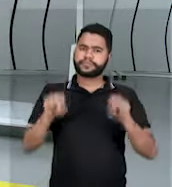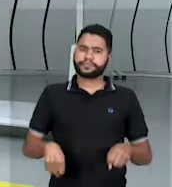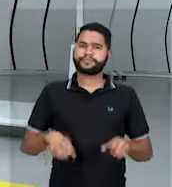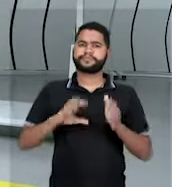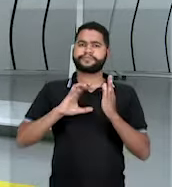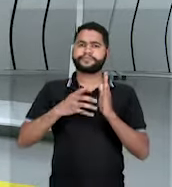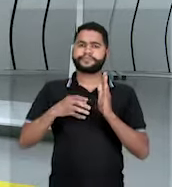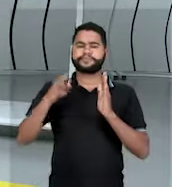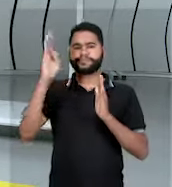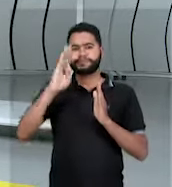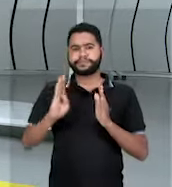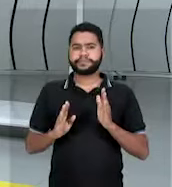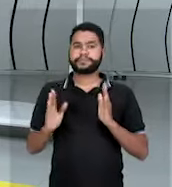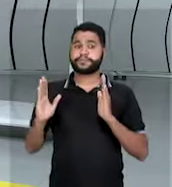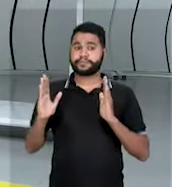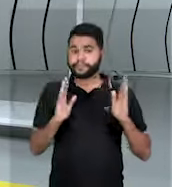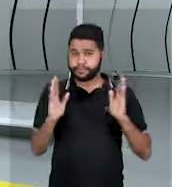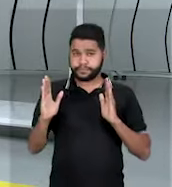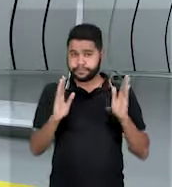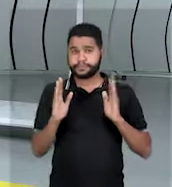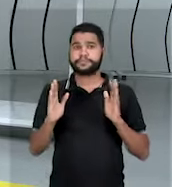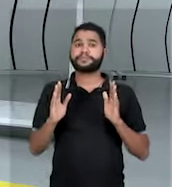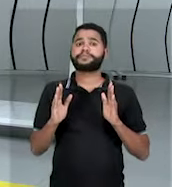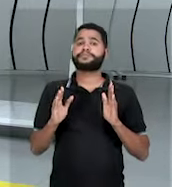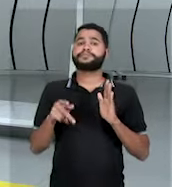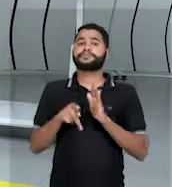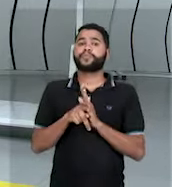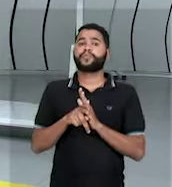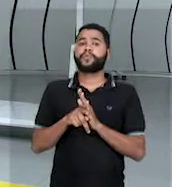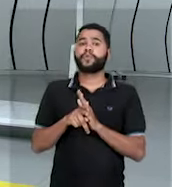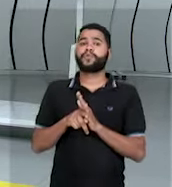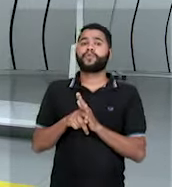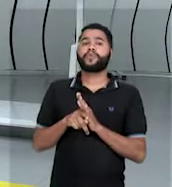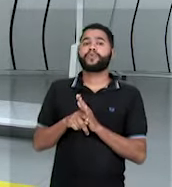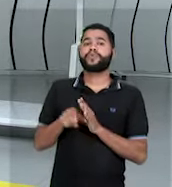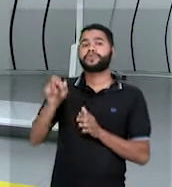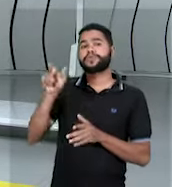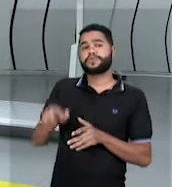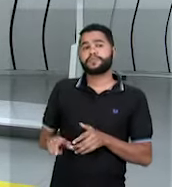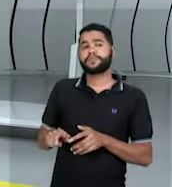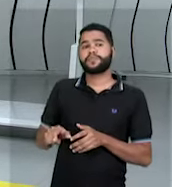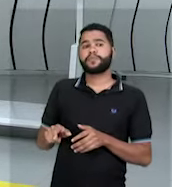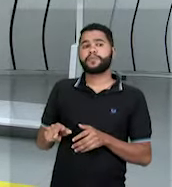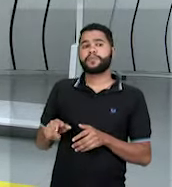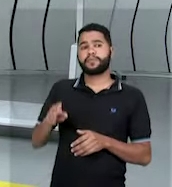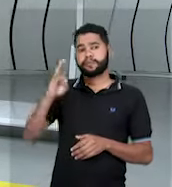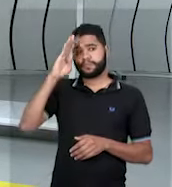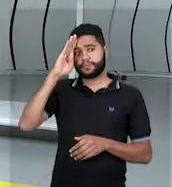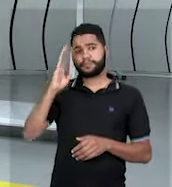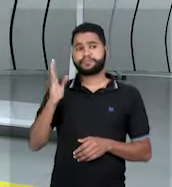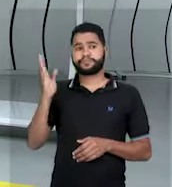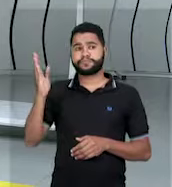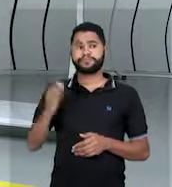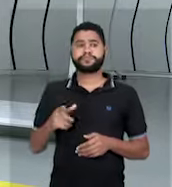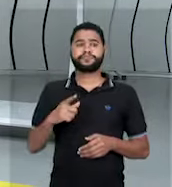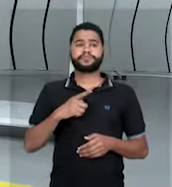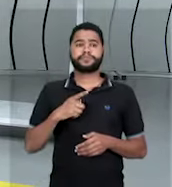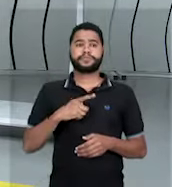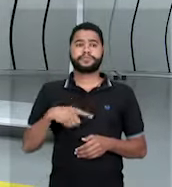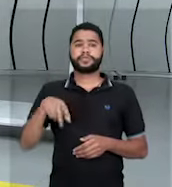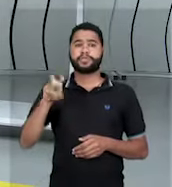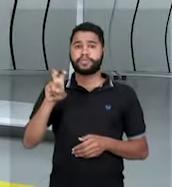brasileiro durante o regime civil-militar da ditadura vai ser dessa forma, tá? Nós temos